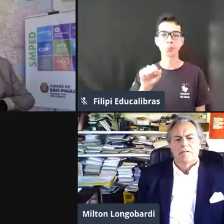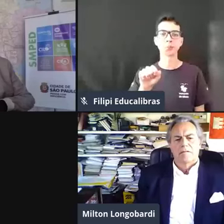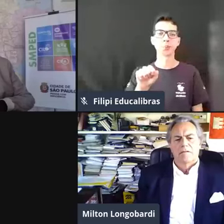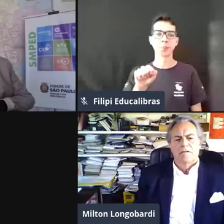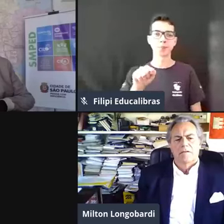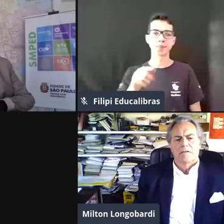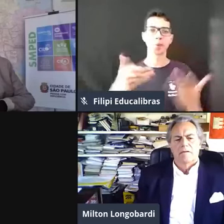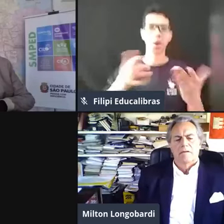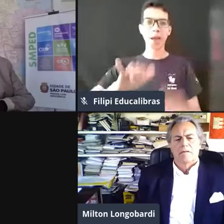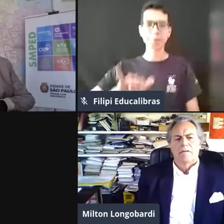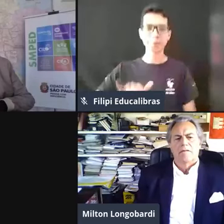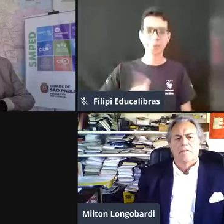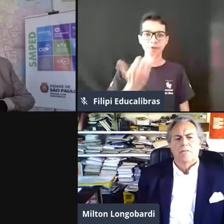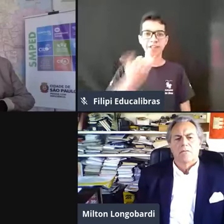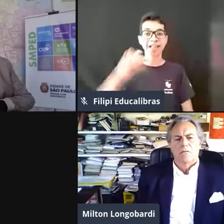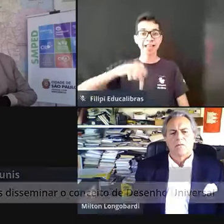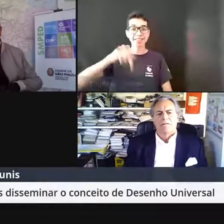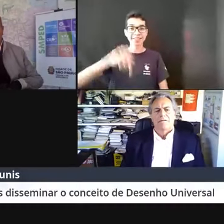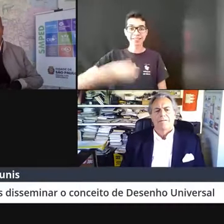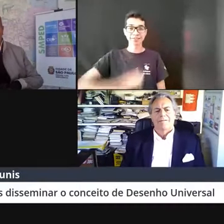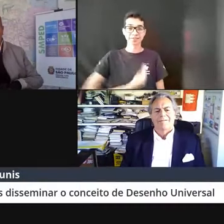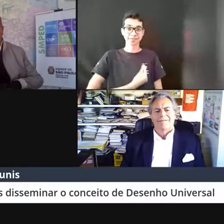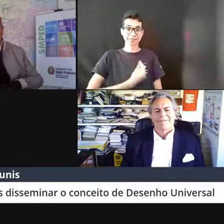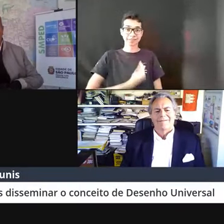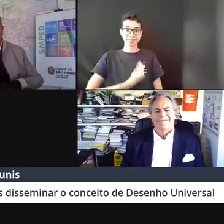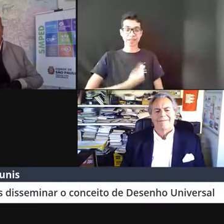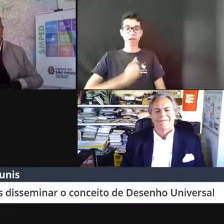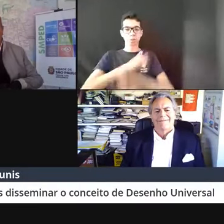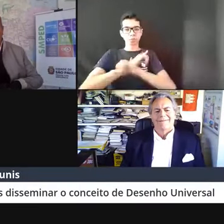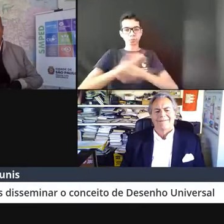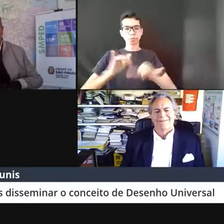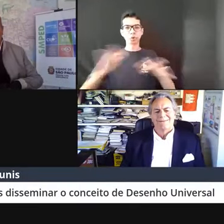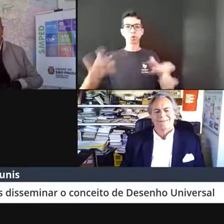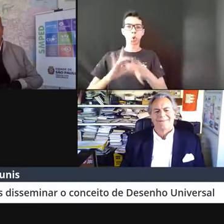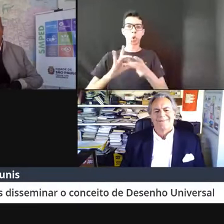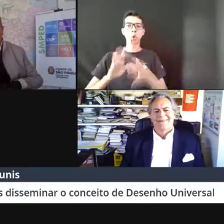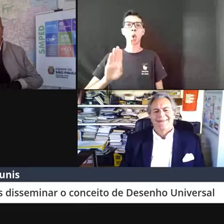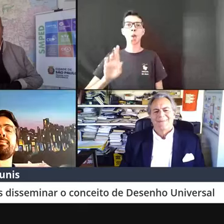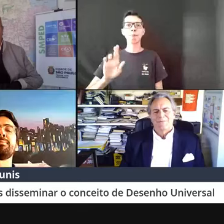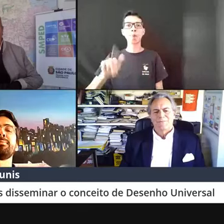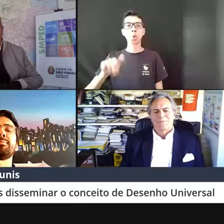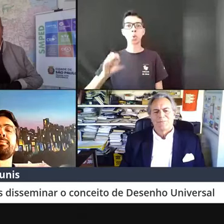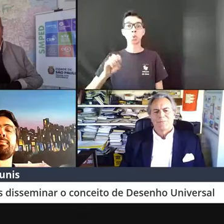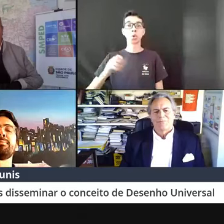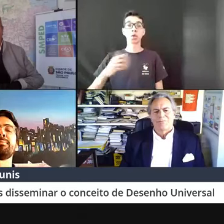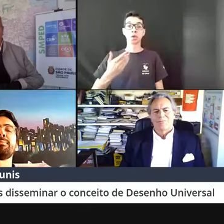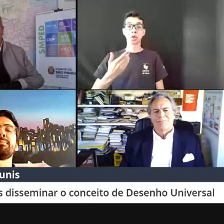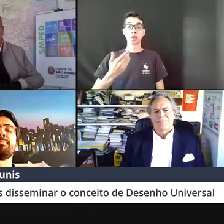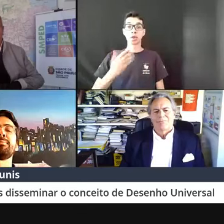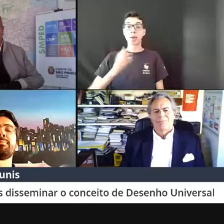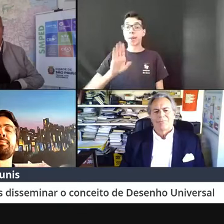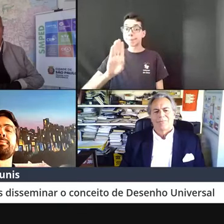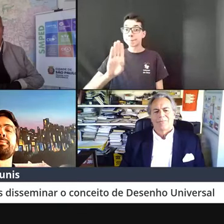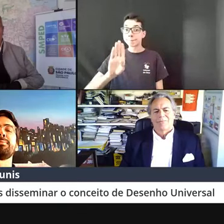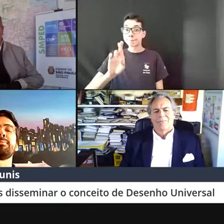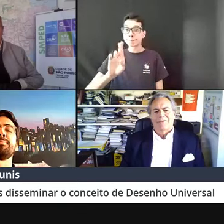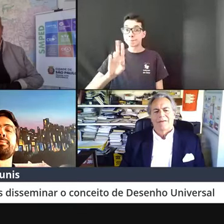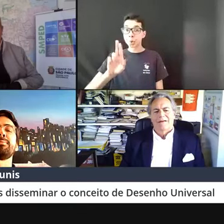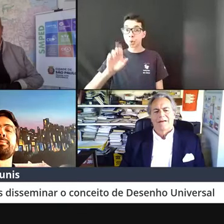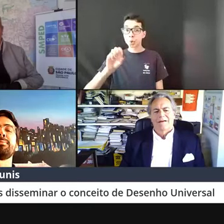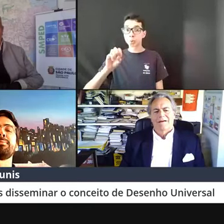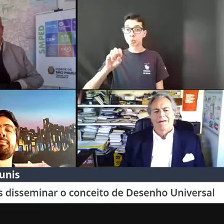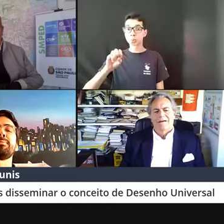marketingzinho aqui junto o nosso querido Bruno. Bruno, a gente estava falando, vamos ver se você vai